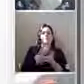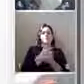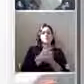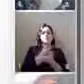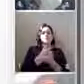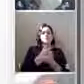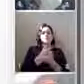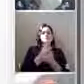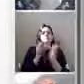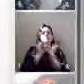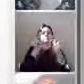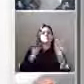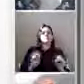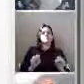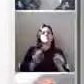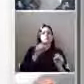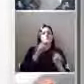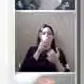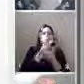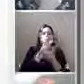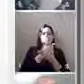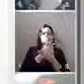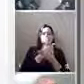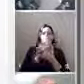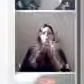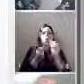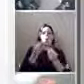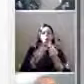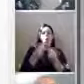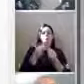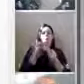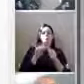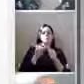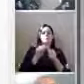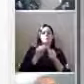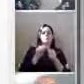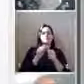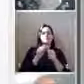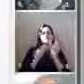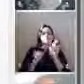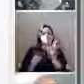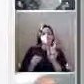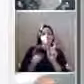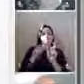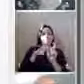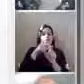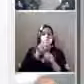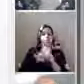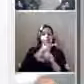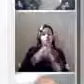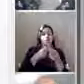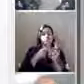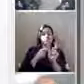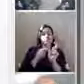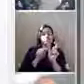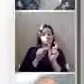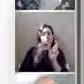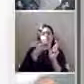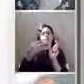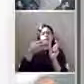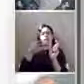um sistema de remissiva para o artigo lexicográfico, para aquele lema que carrega o artigo lexicográfico e está todas